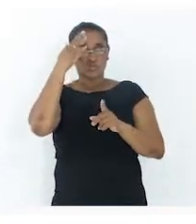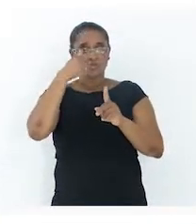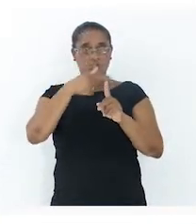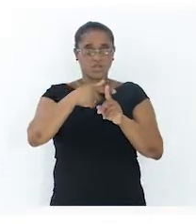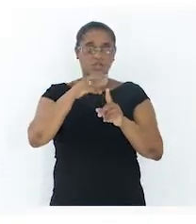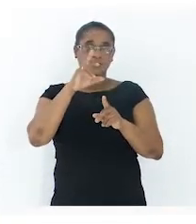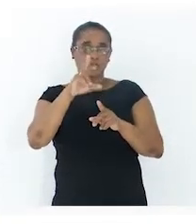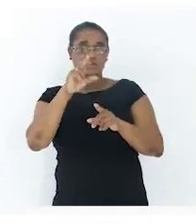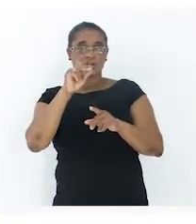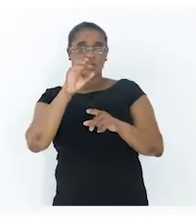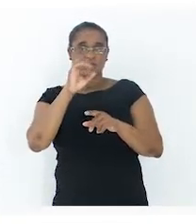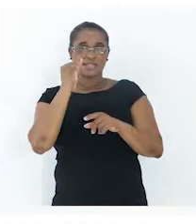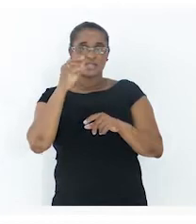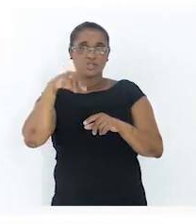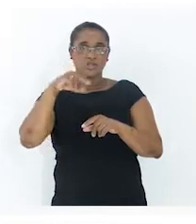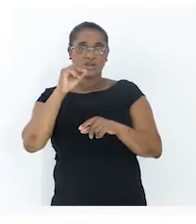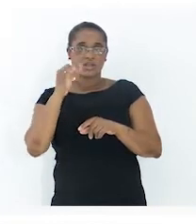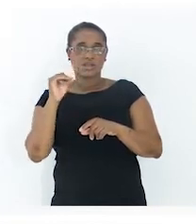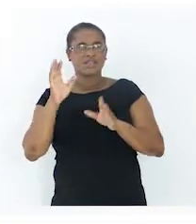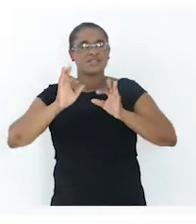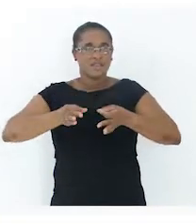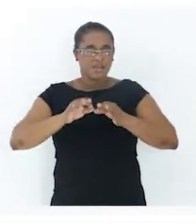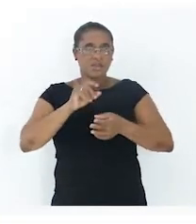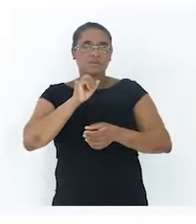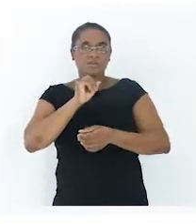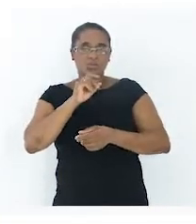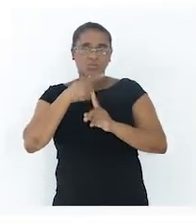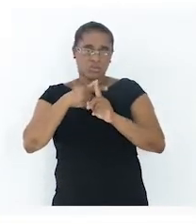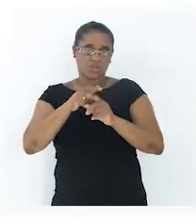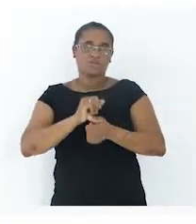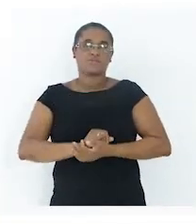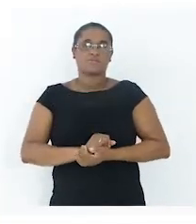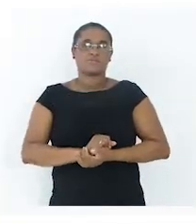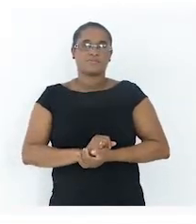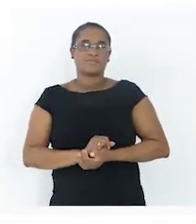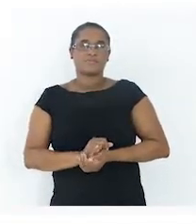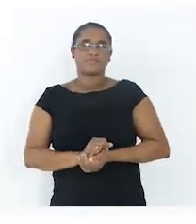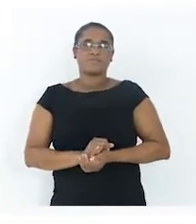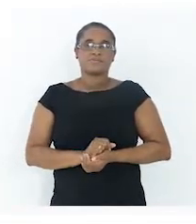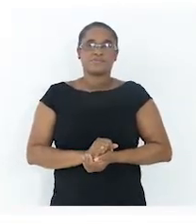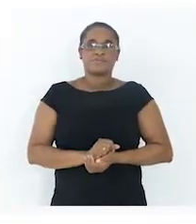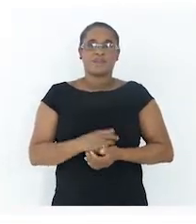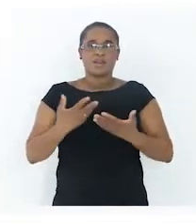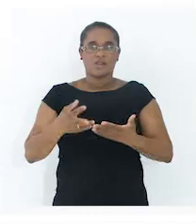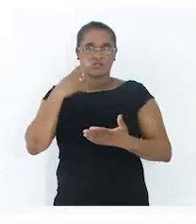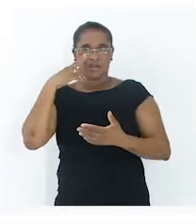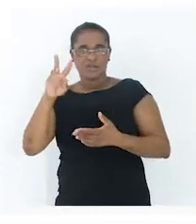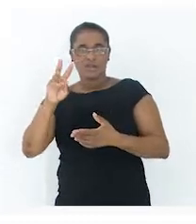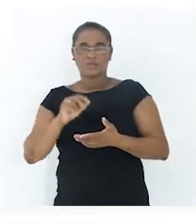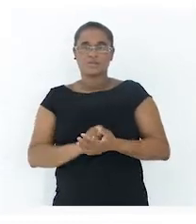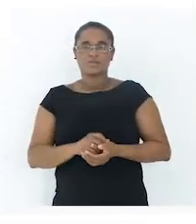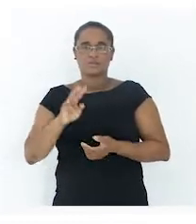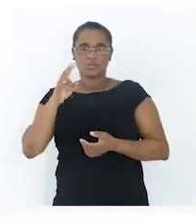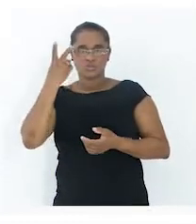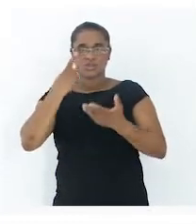positivos racionais é sempre positivo. Ok? Vamos ver o